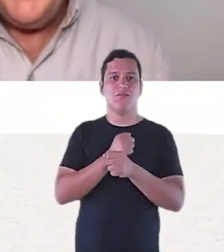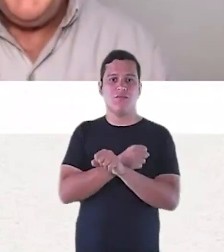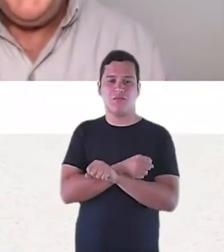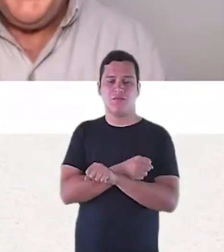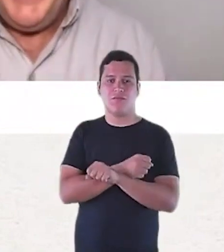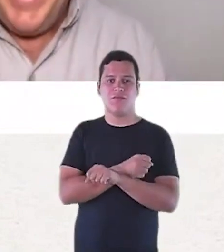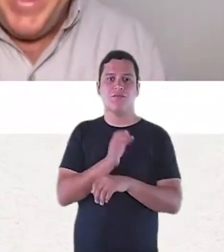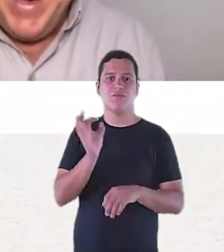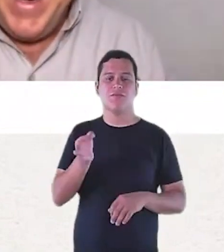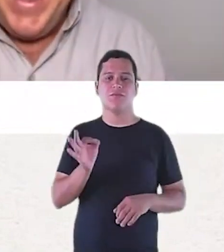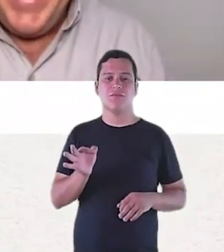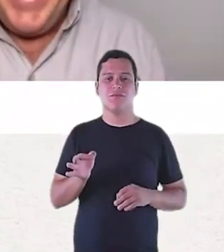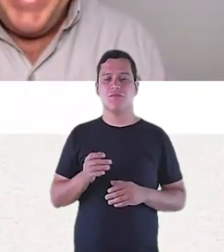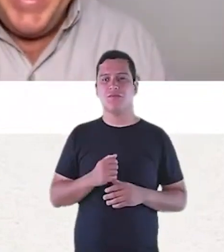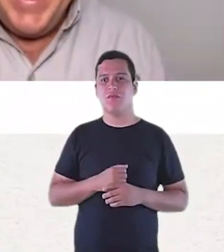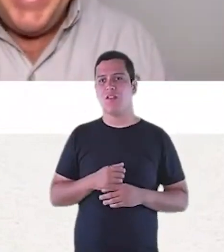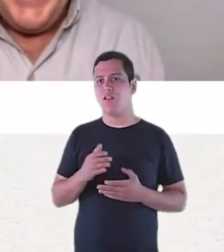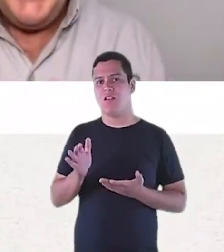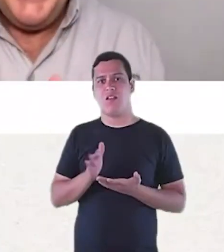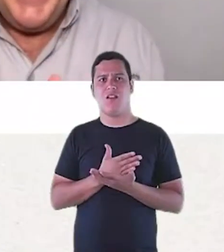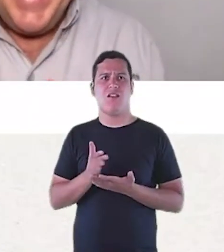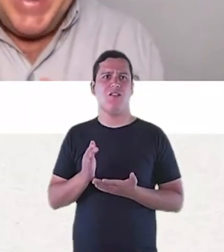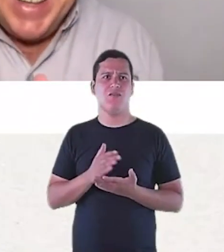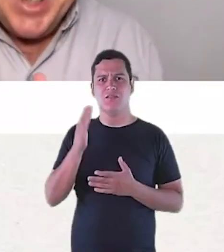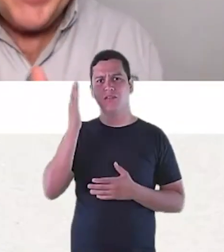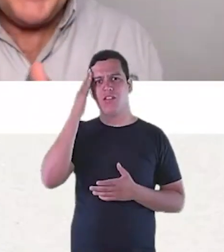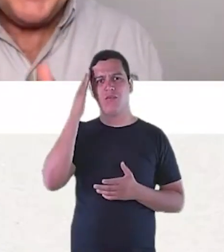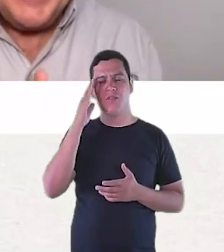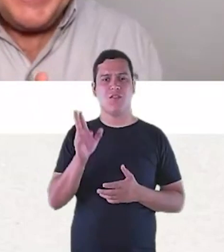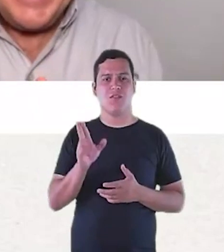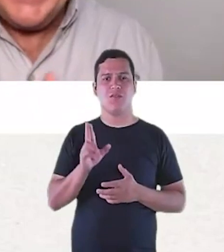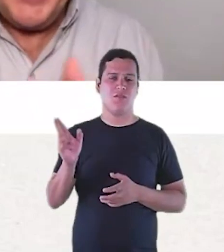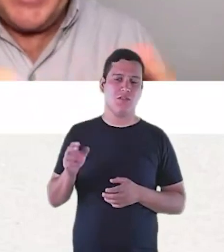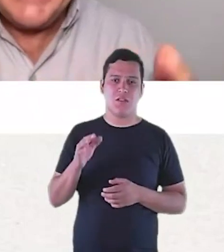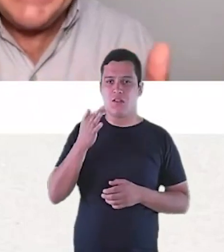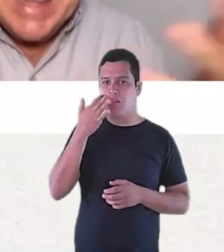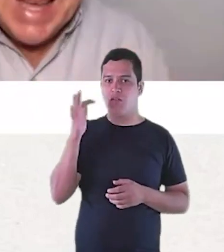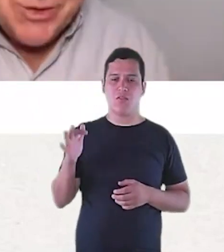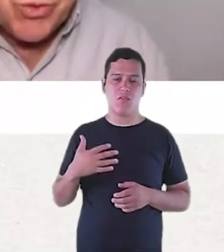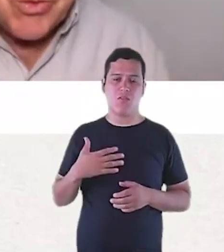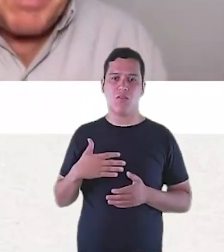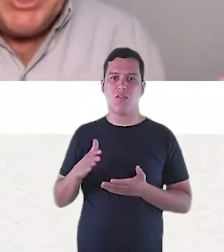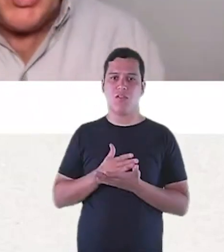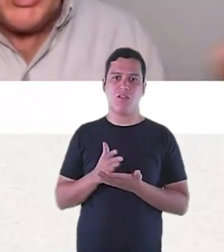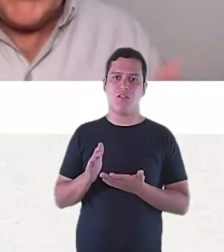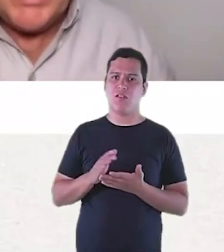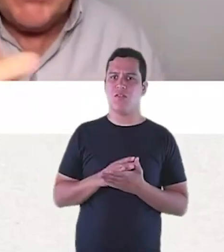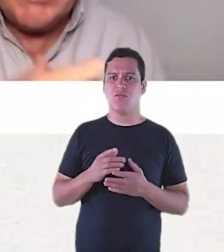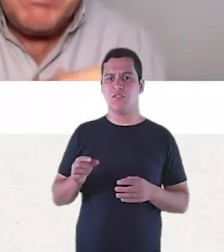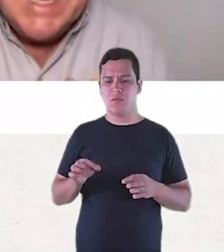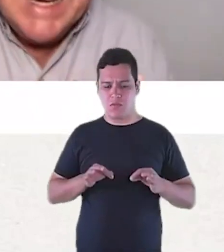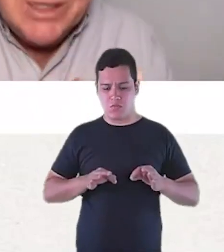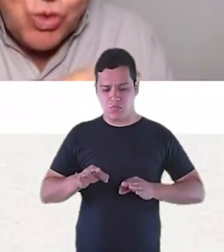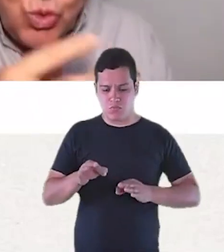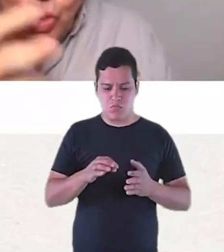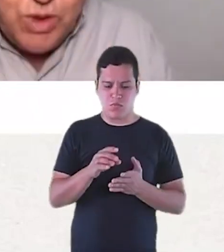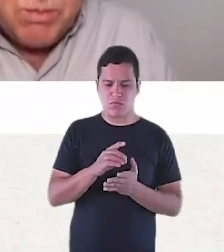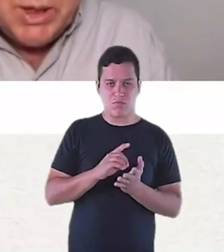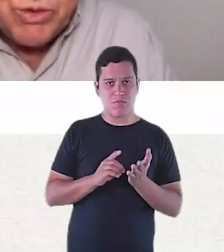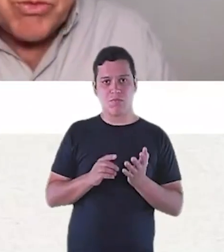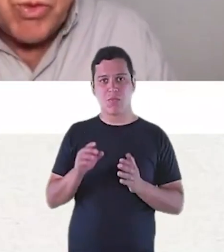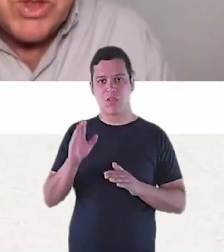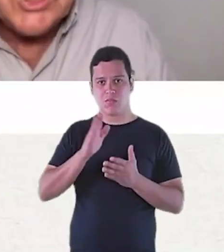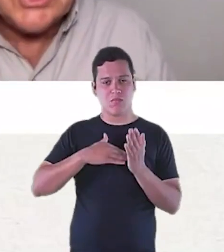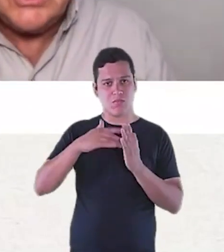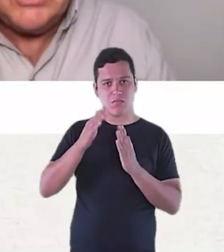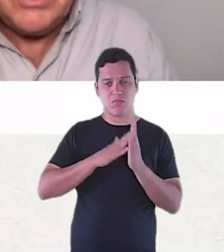minas, que mexiam com o porco, sabia bater. Isso. Arquitetos, né, pintores. Uma coisa que me encantou